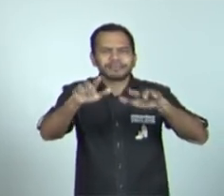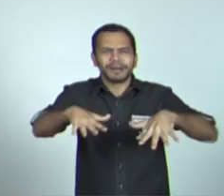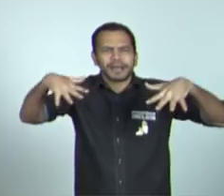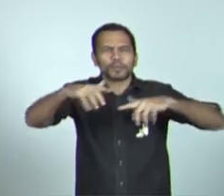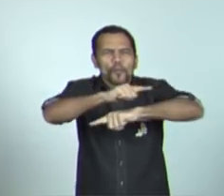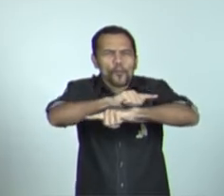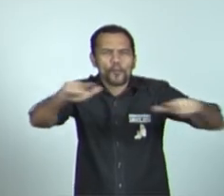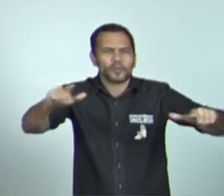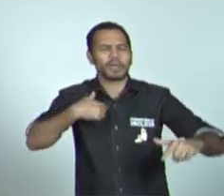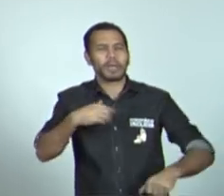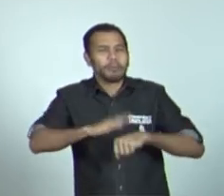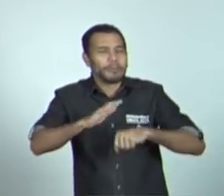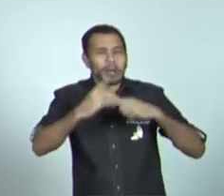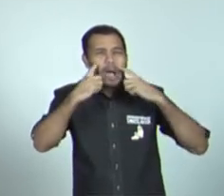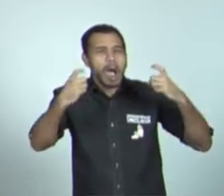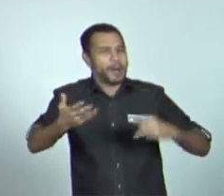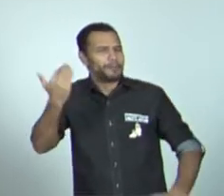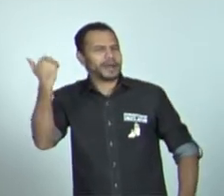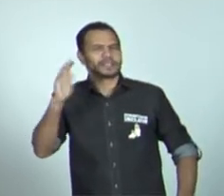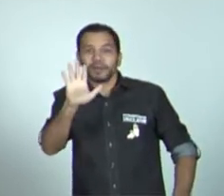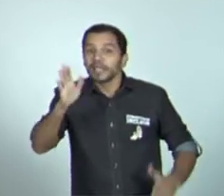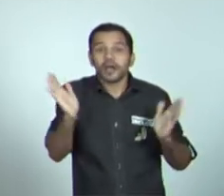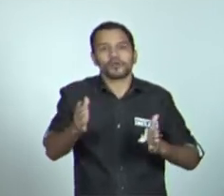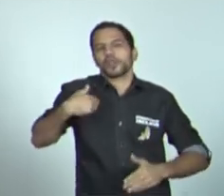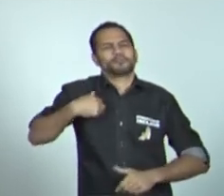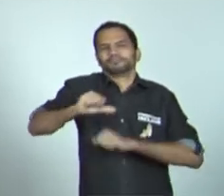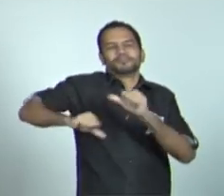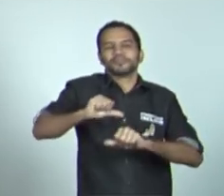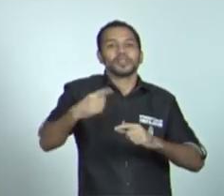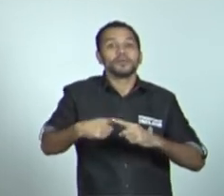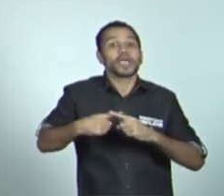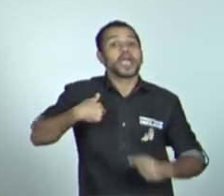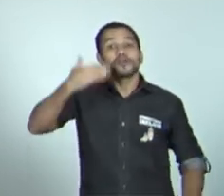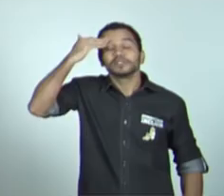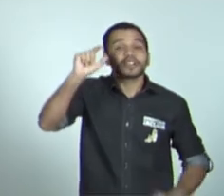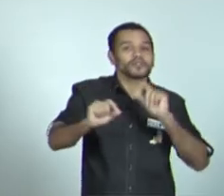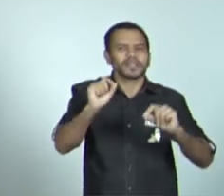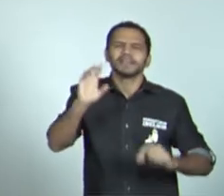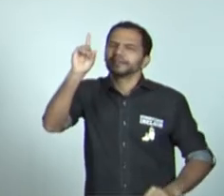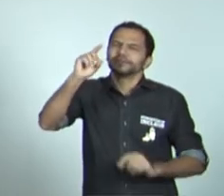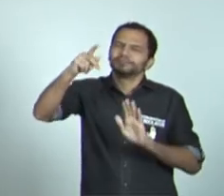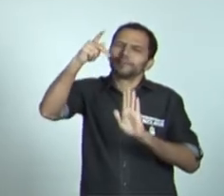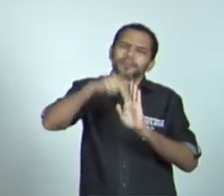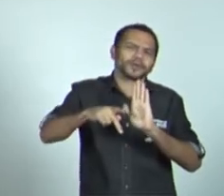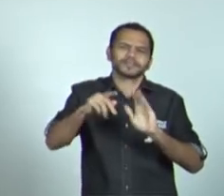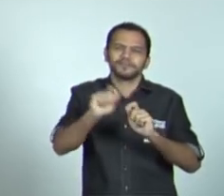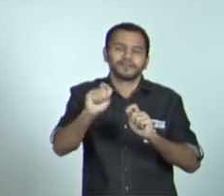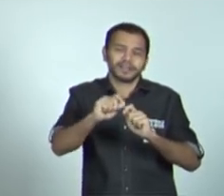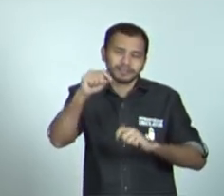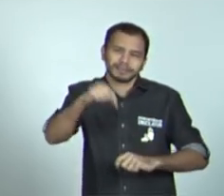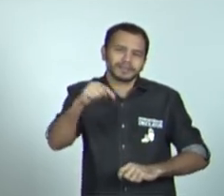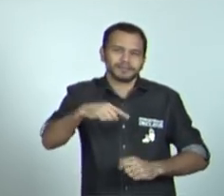olhei ela dia de ceia não tinha ninguém aqui mas eu agora eu agora não tô porque eu sei que deus tinha um projeto fazer isso para